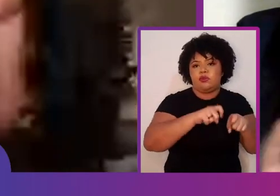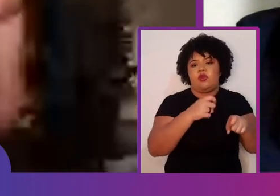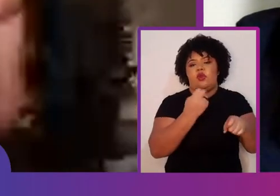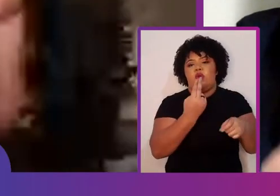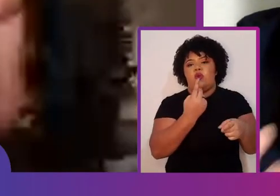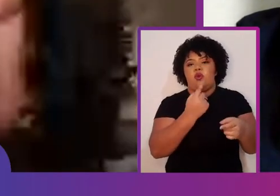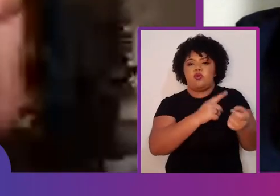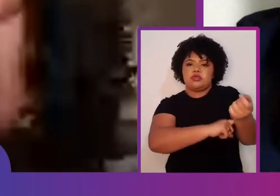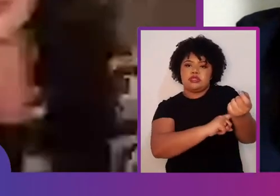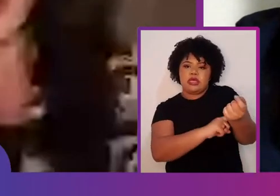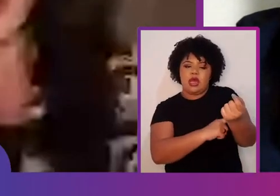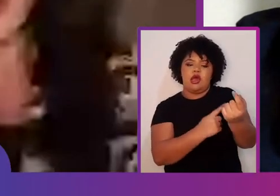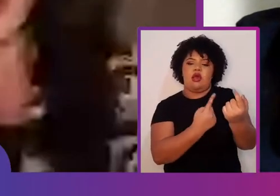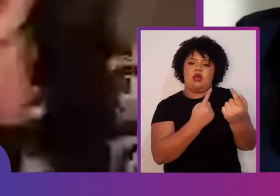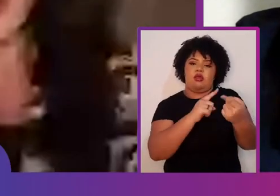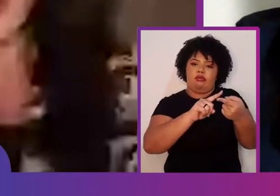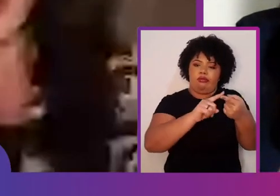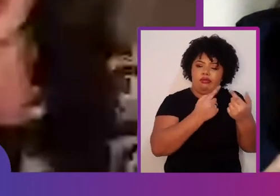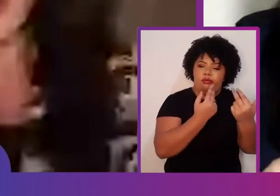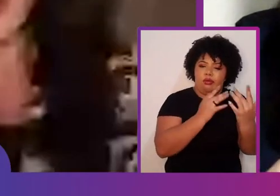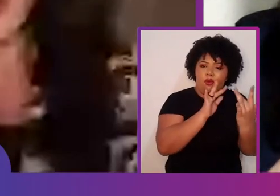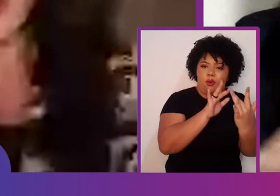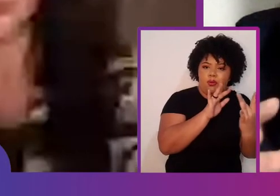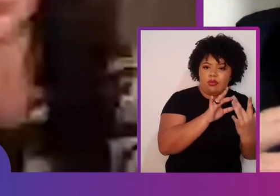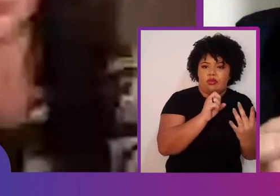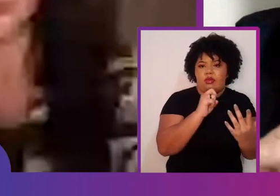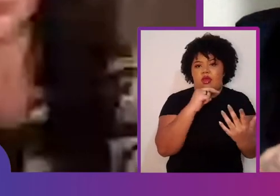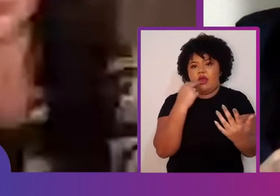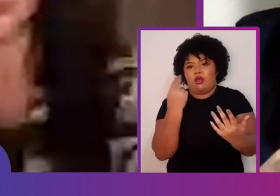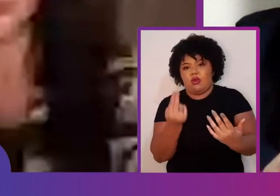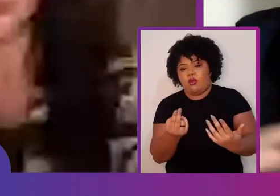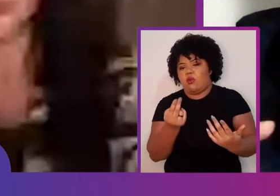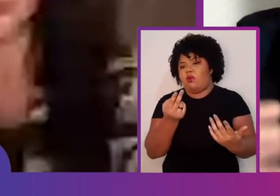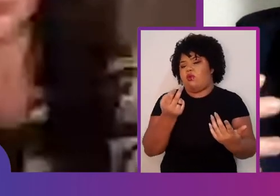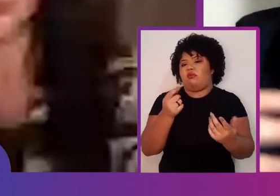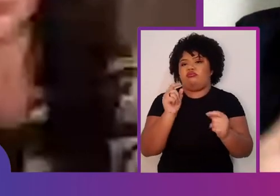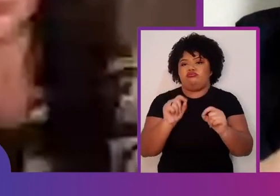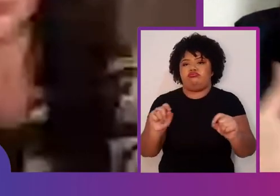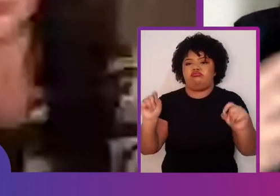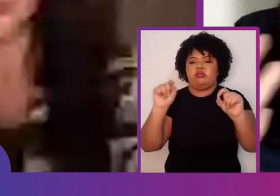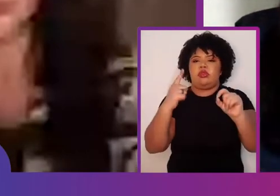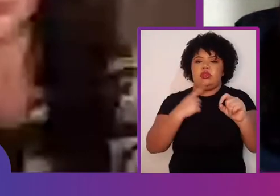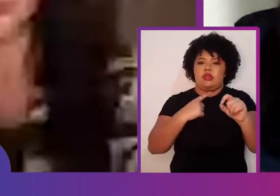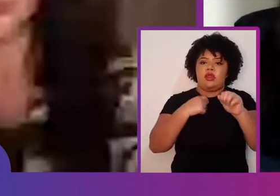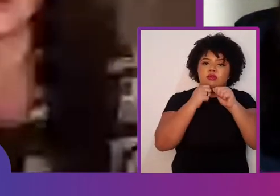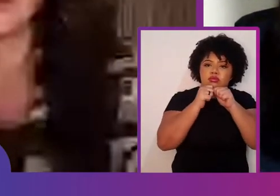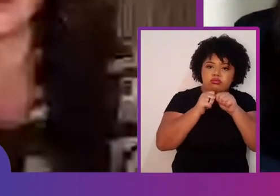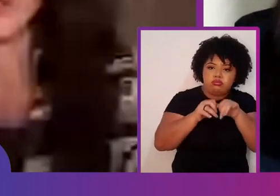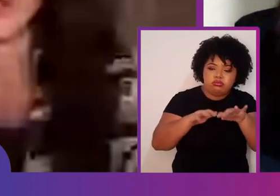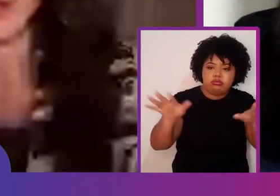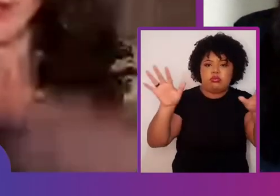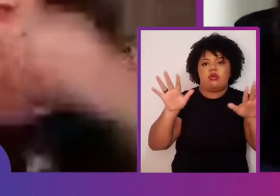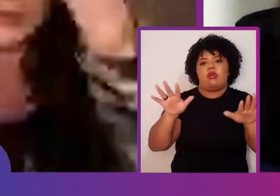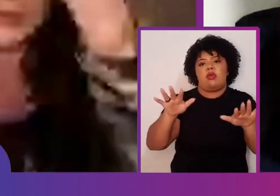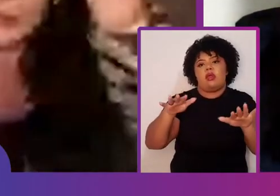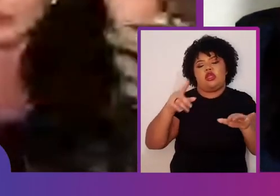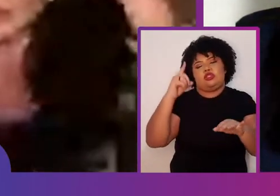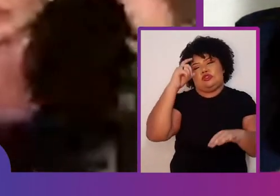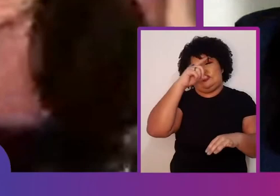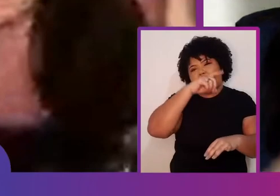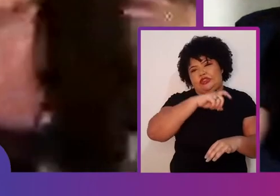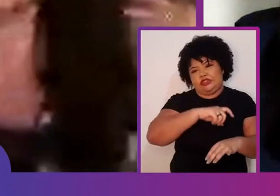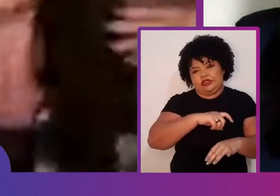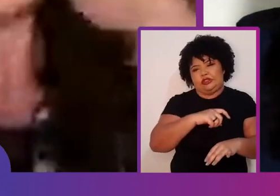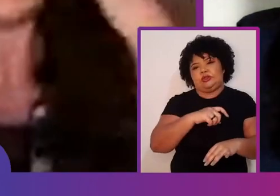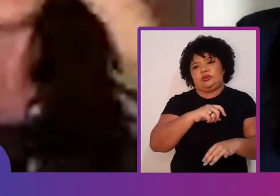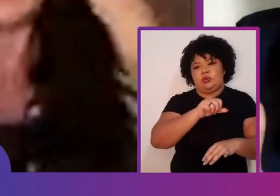ou líquidos, né, seminais, e que tinha uma disseminação muito mais difícil do que o